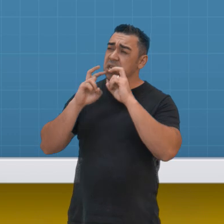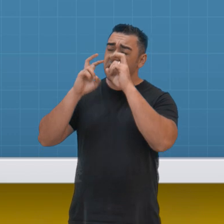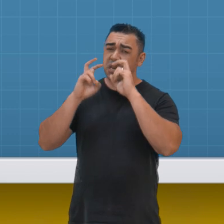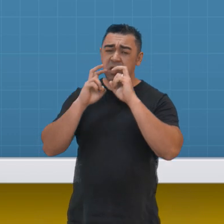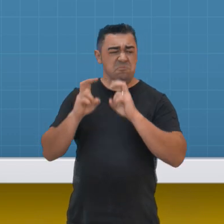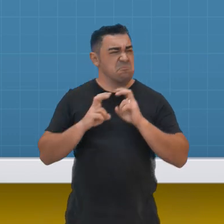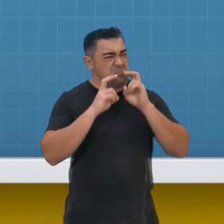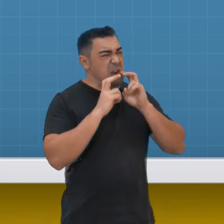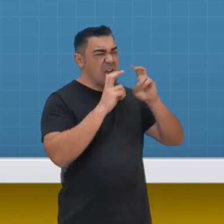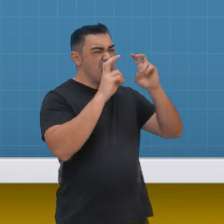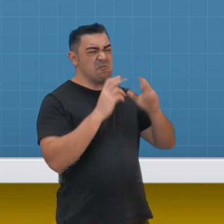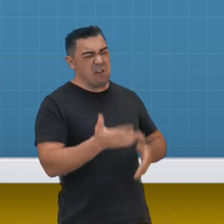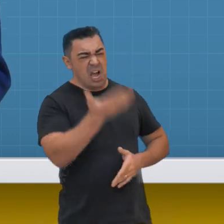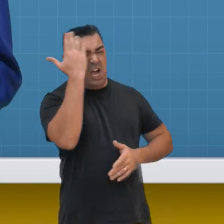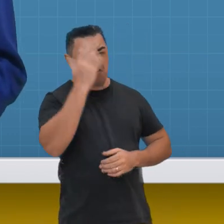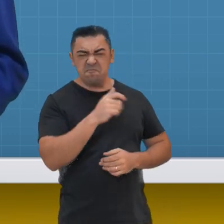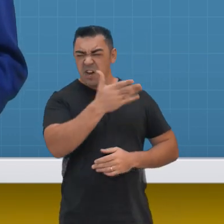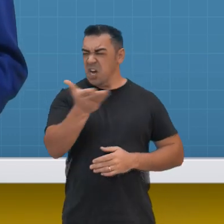muito.